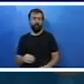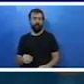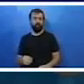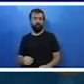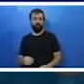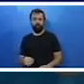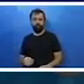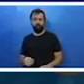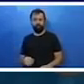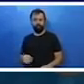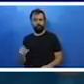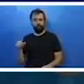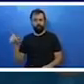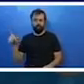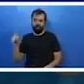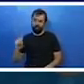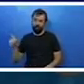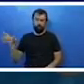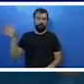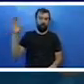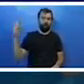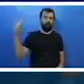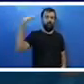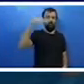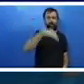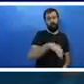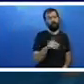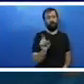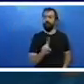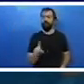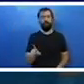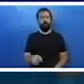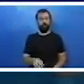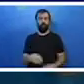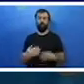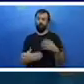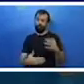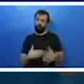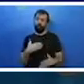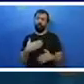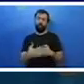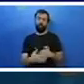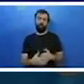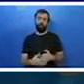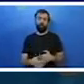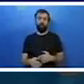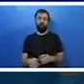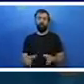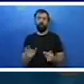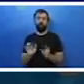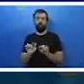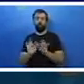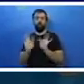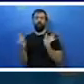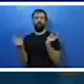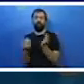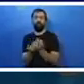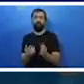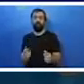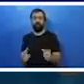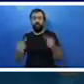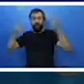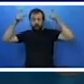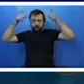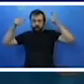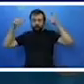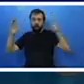I, ele não veio. Depois, mais para frente, na apostila, a gente vai ver que a família real veio para o Brasil, sim. Mas não